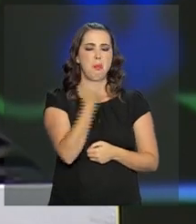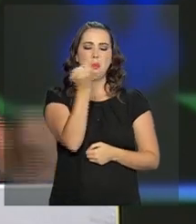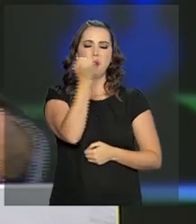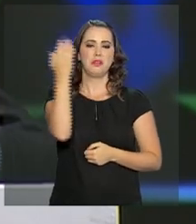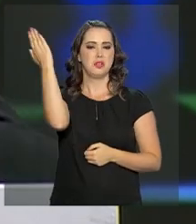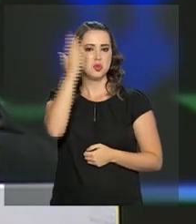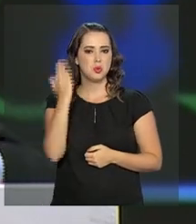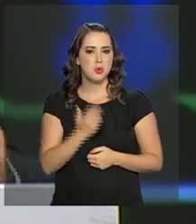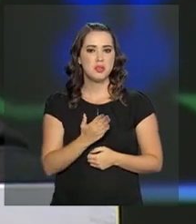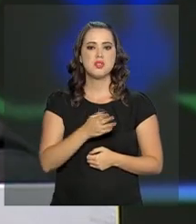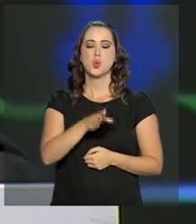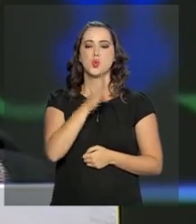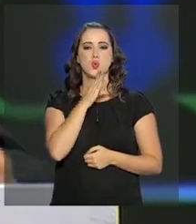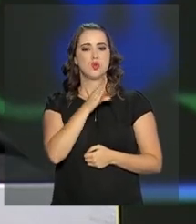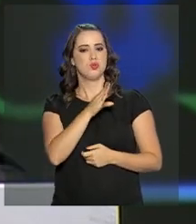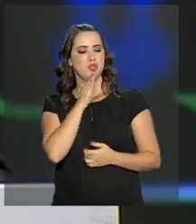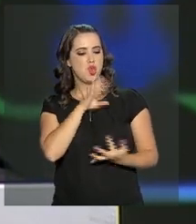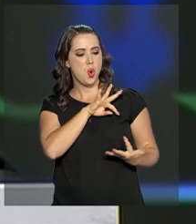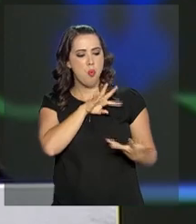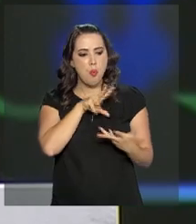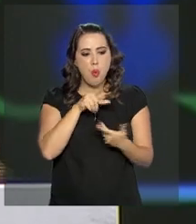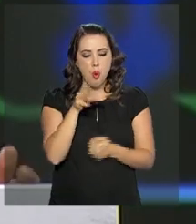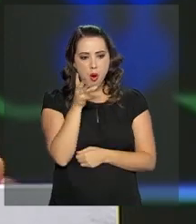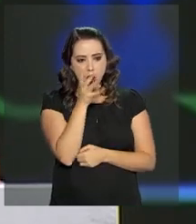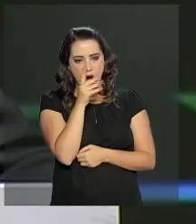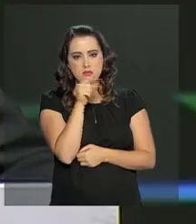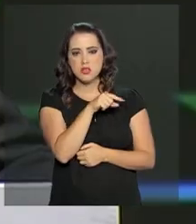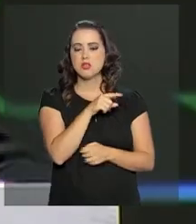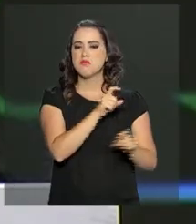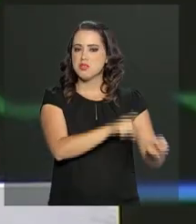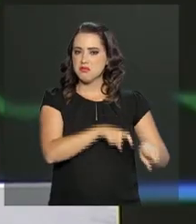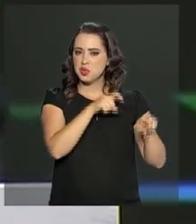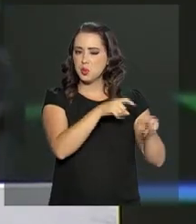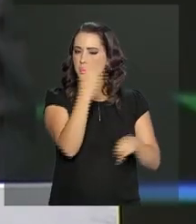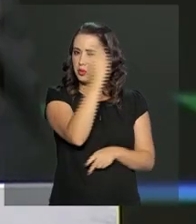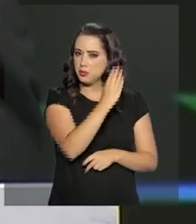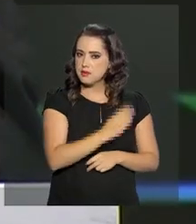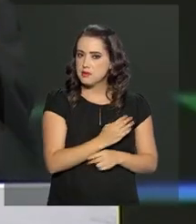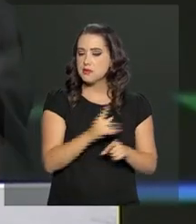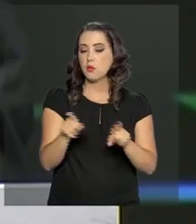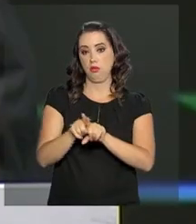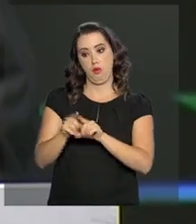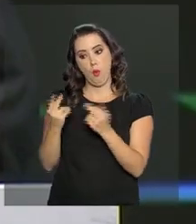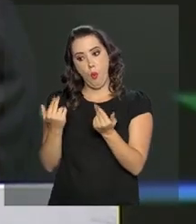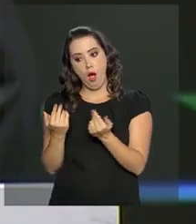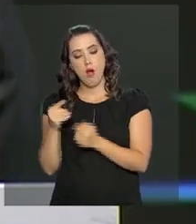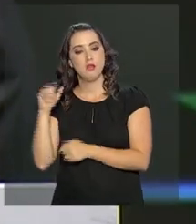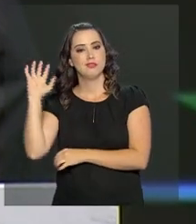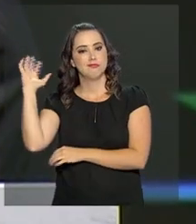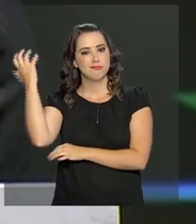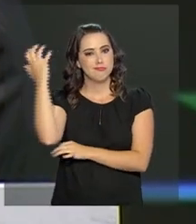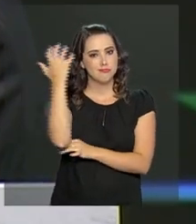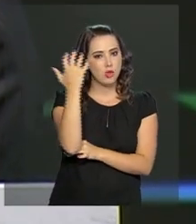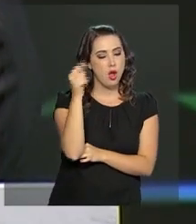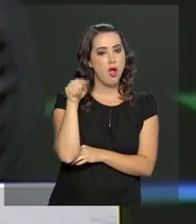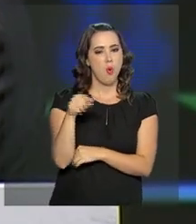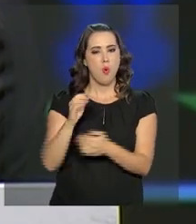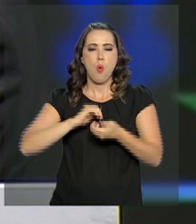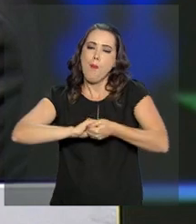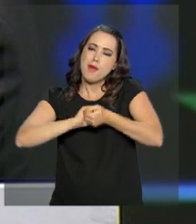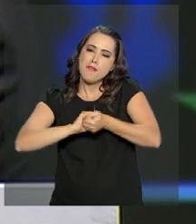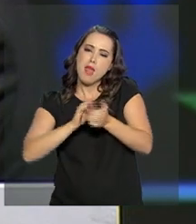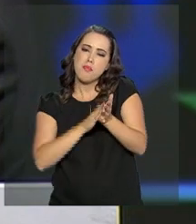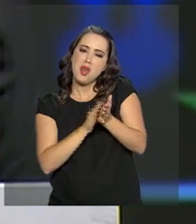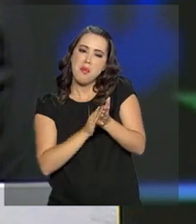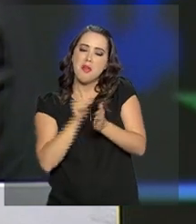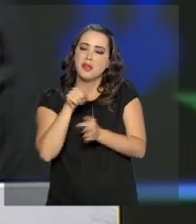relevantíssimos, reconhecidos internacionalmente, e de igual maneira recebia cumprimentos por aquilo